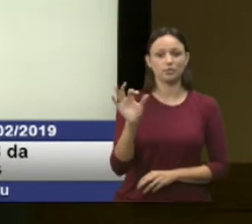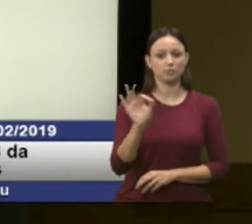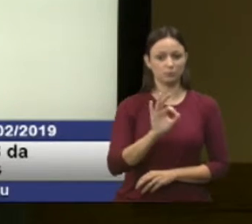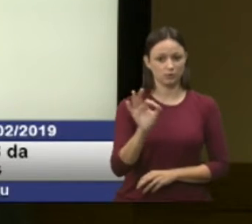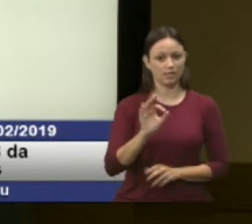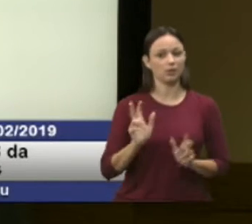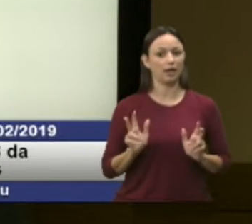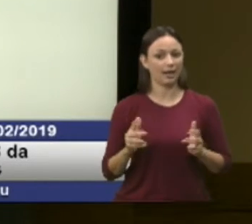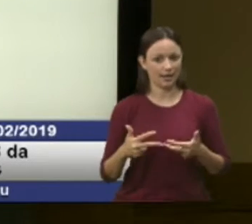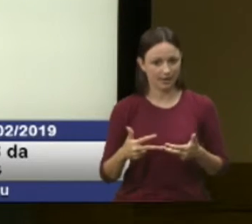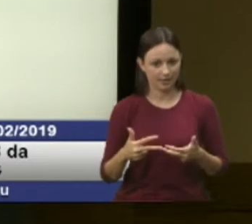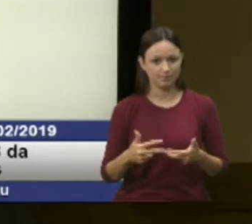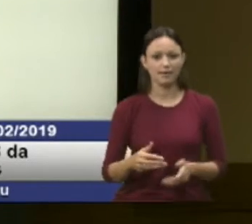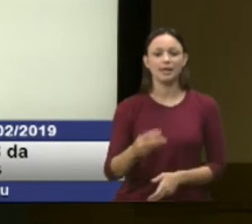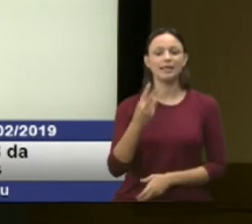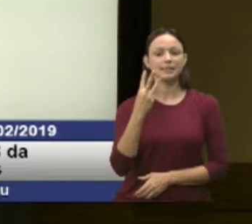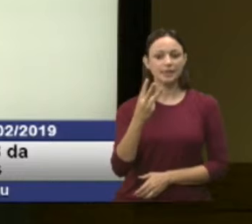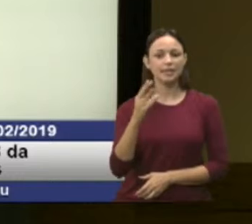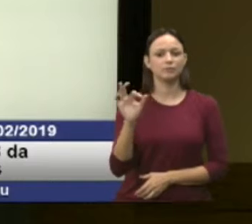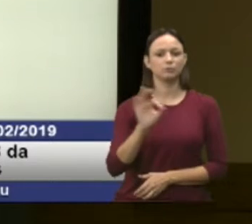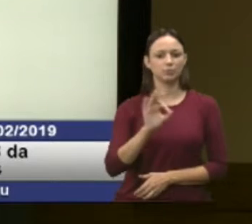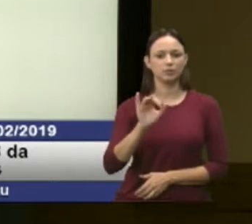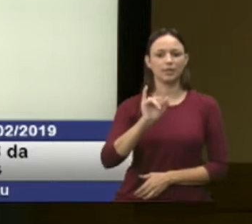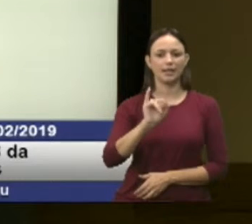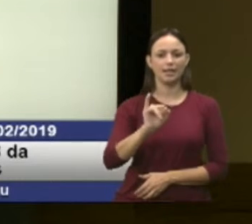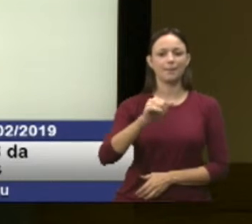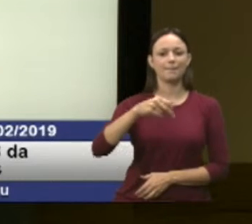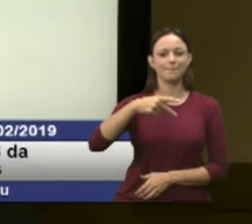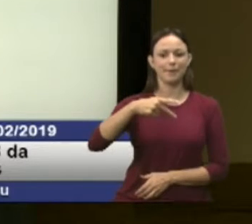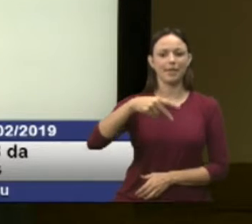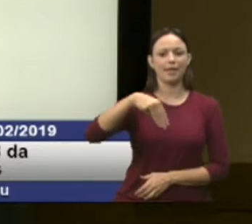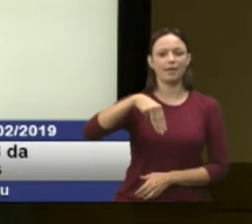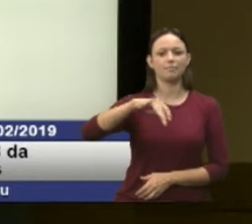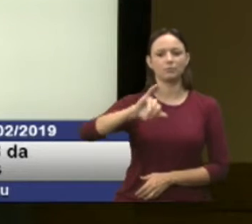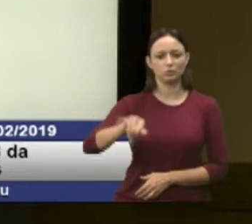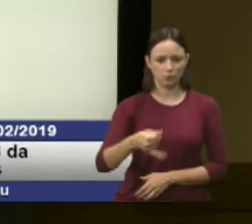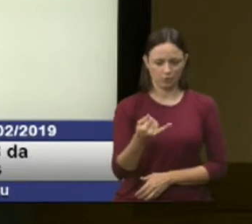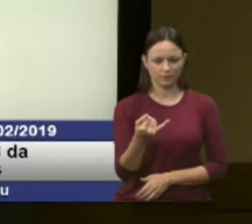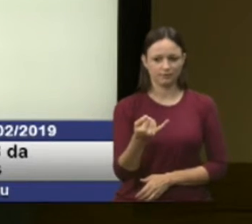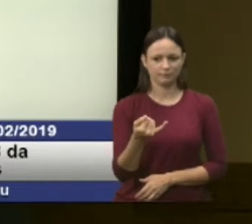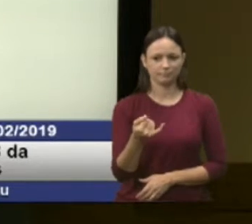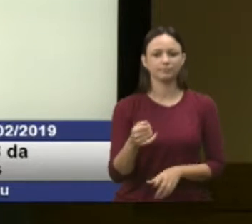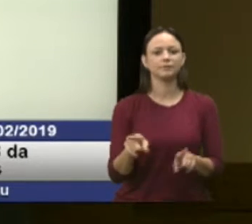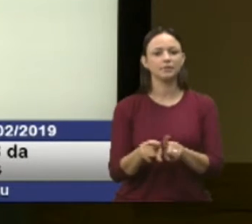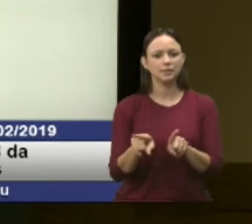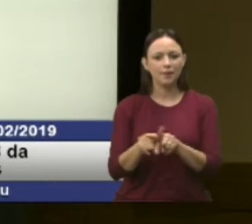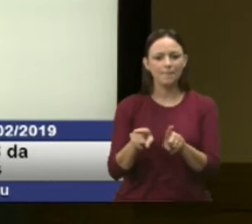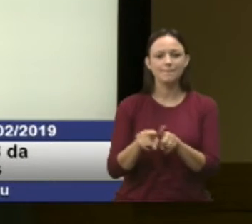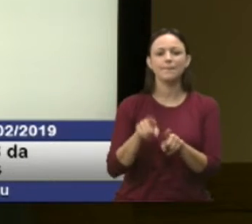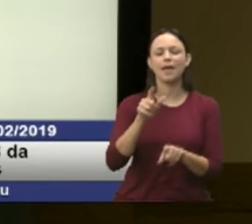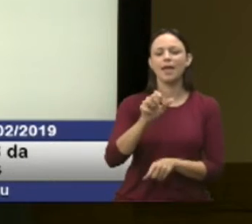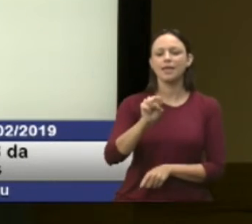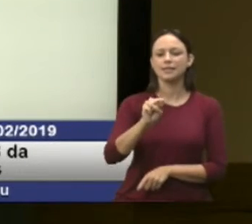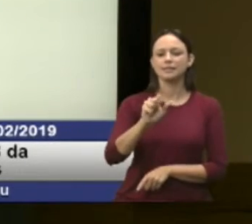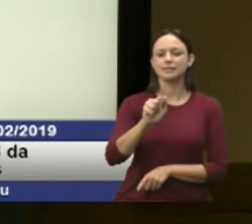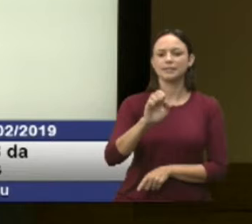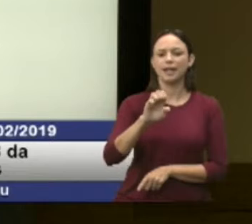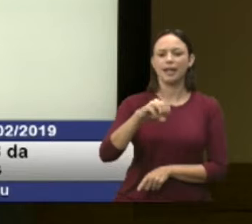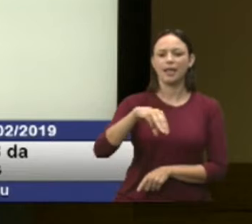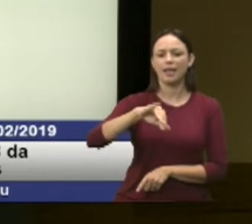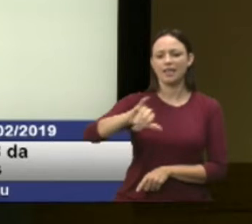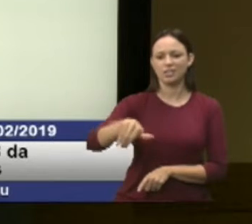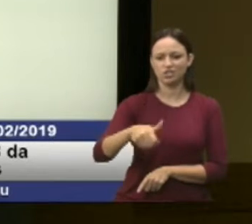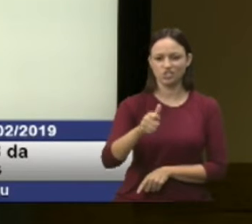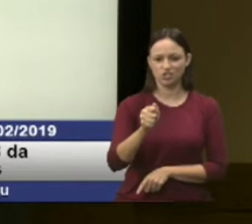2% com a Câmara e 3% com o IPMJ e a agência reguladora, como eu disse aos senhores, como dá